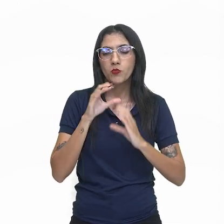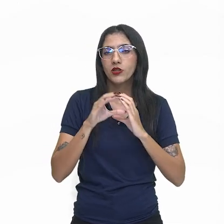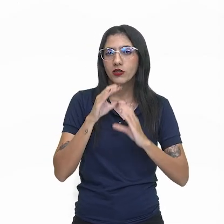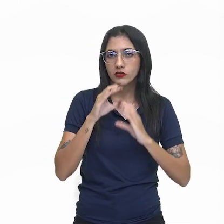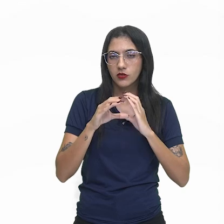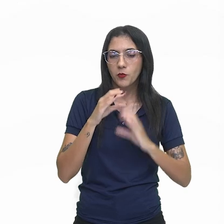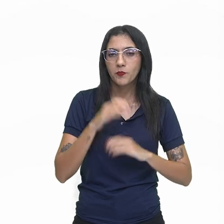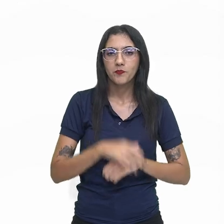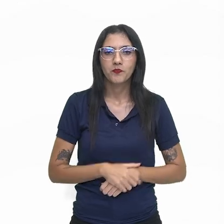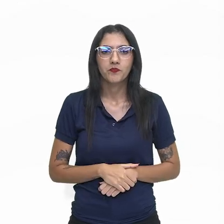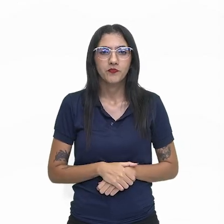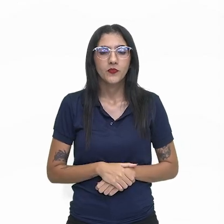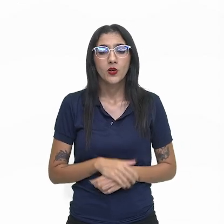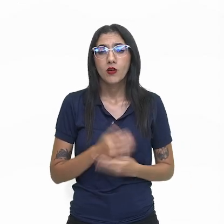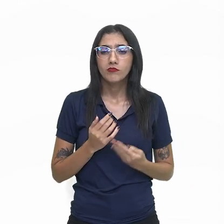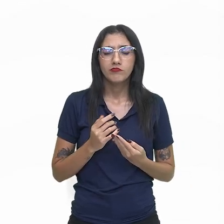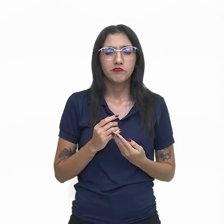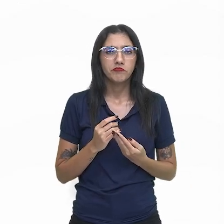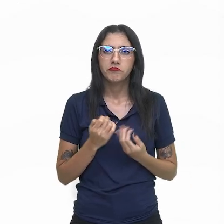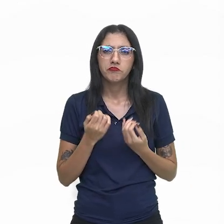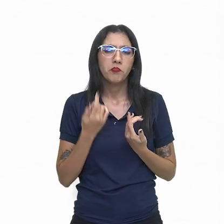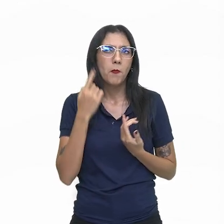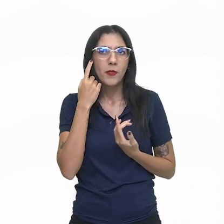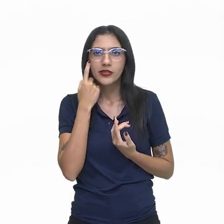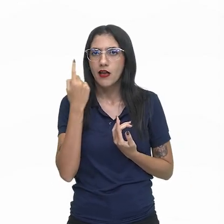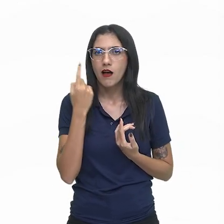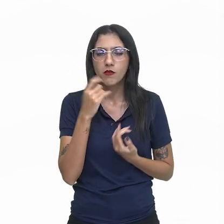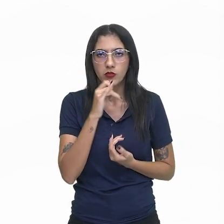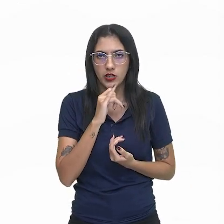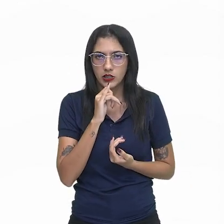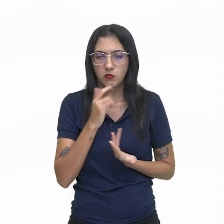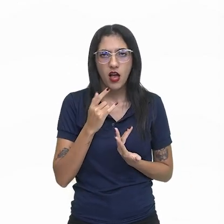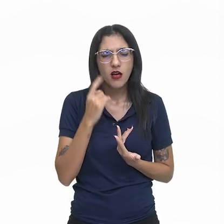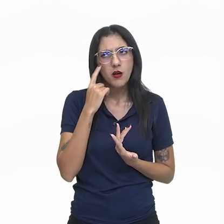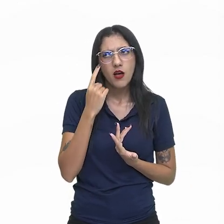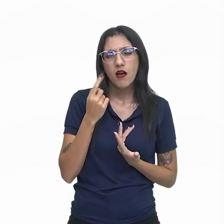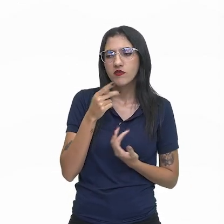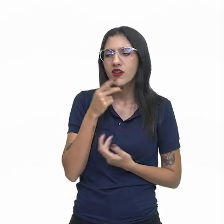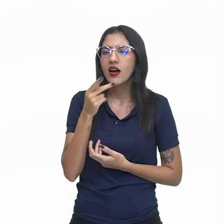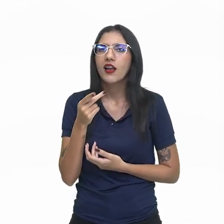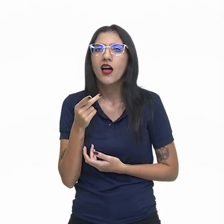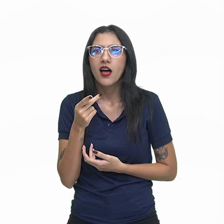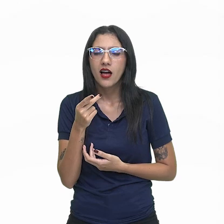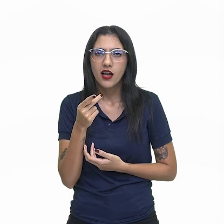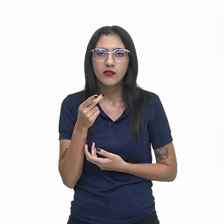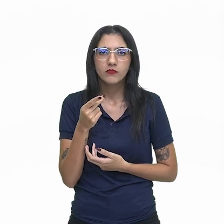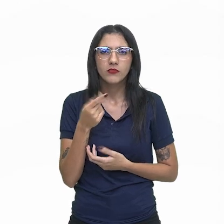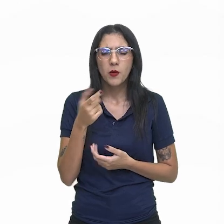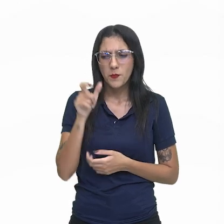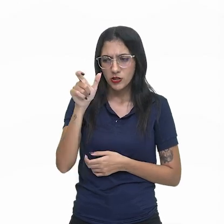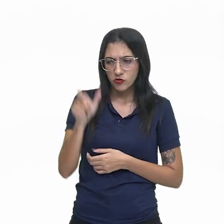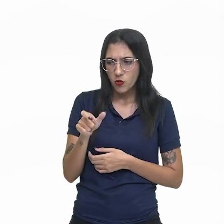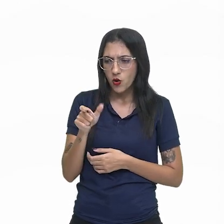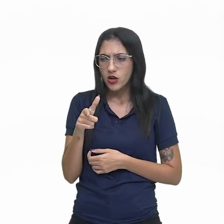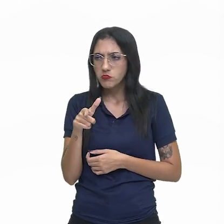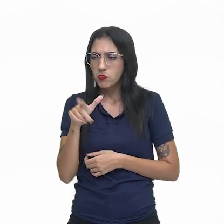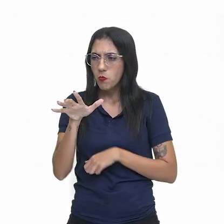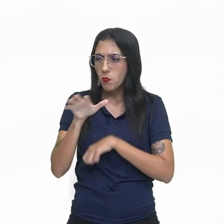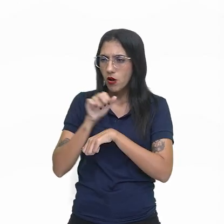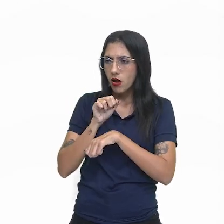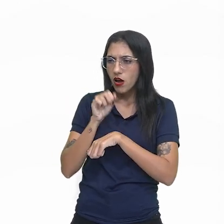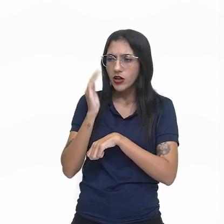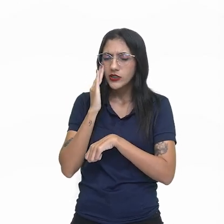adianta eu ter, né, algo para falar com quem vai receber minha mensagem se a pessoa